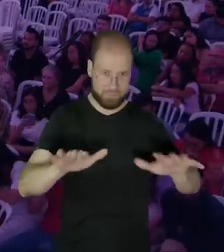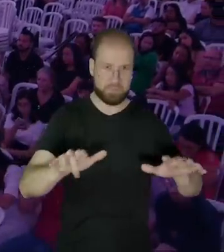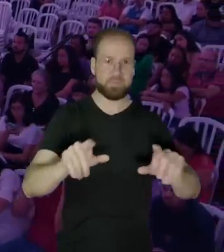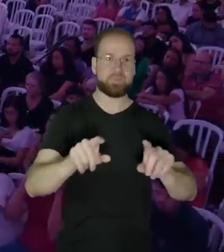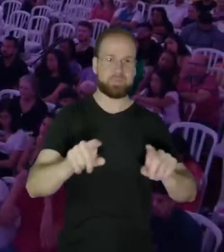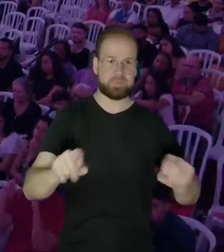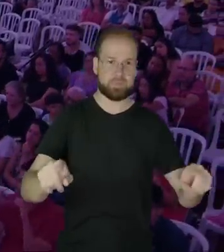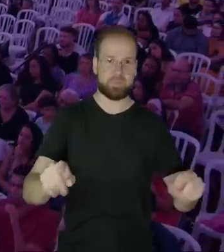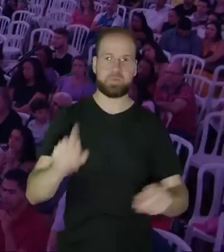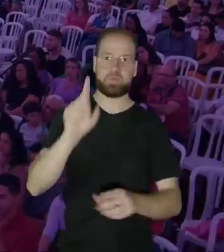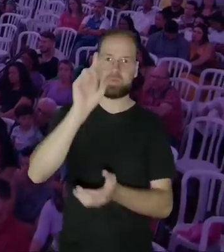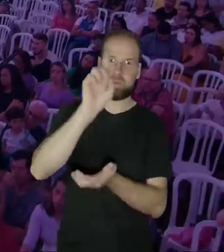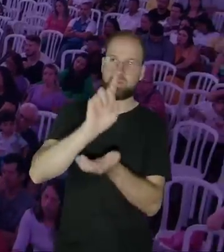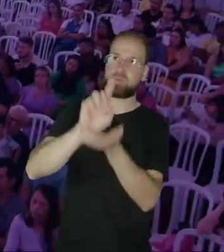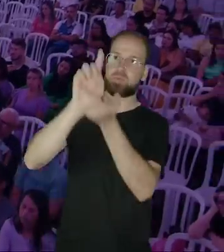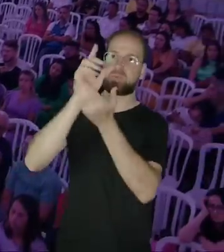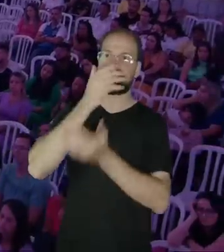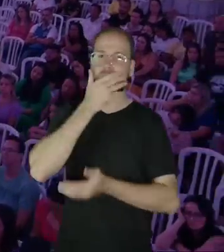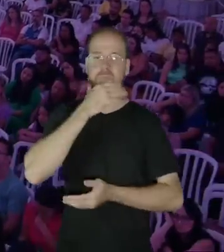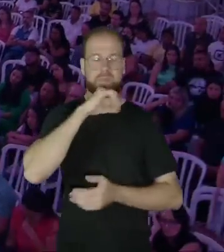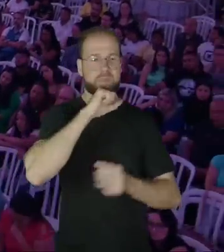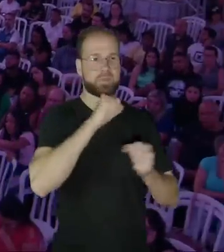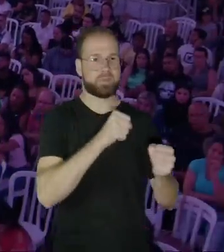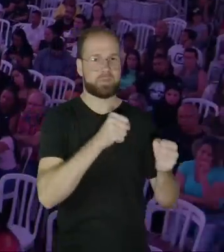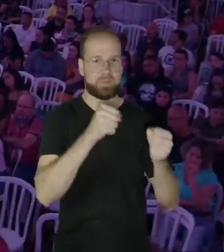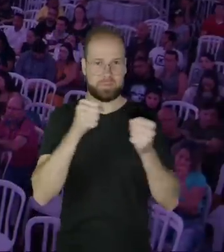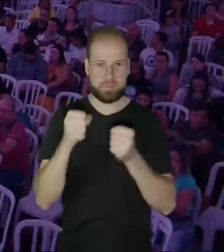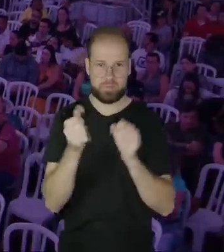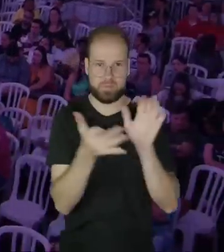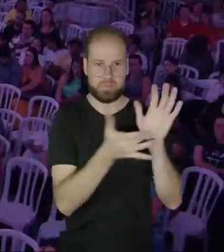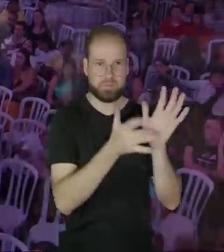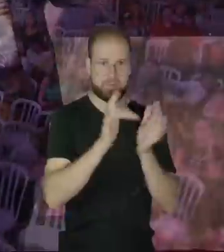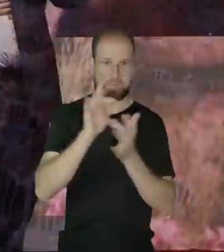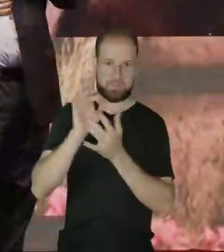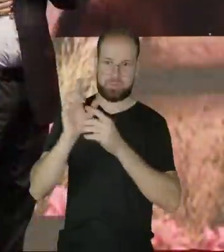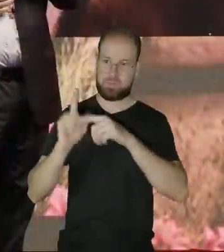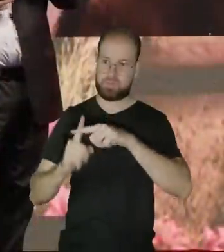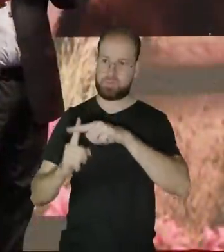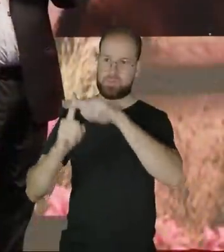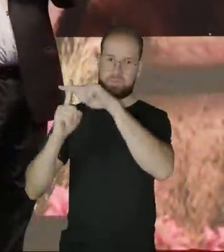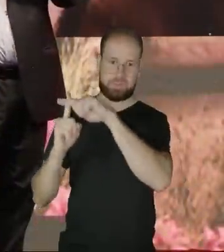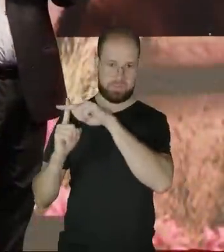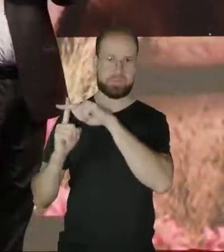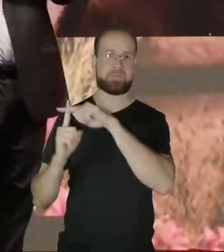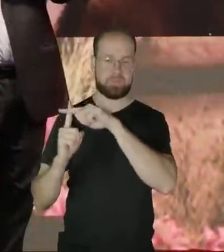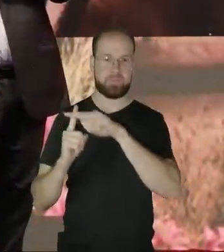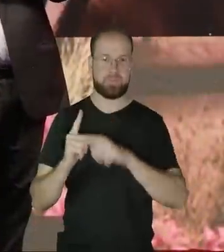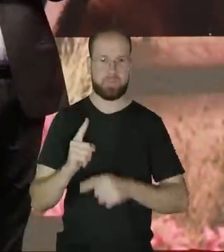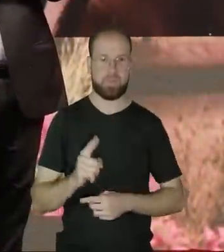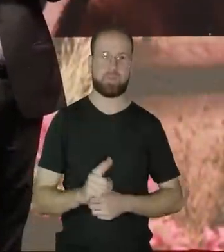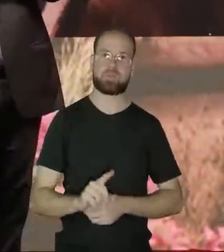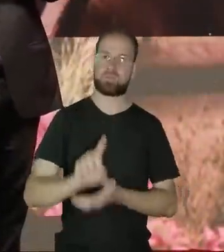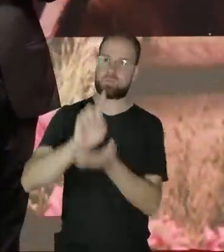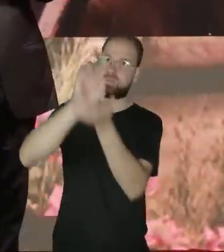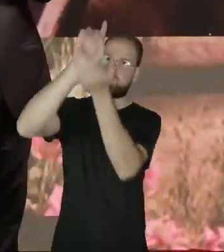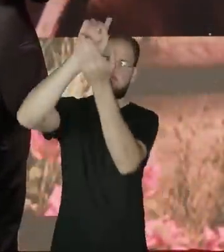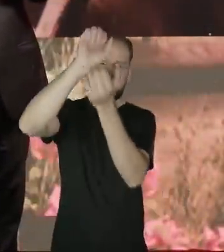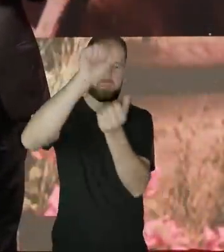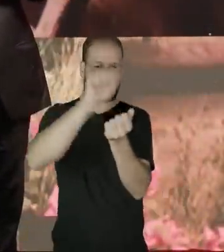de Deus Pai Todo-Poderoso, a bênção de Jesus Cristo crucificado. O Senhor esteja